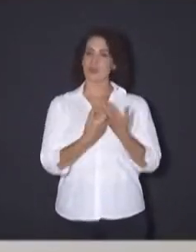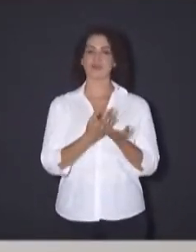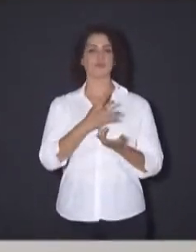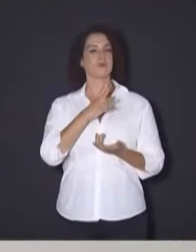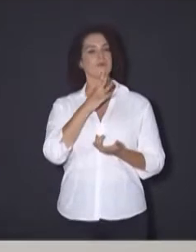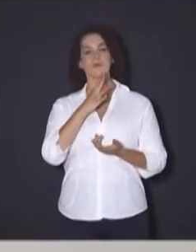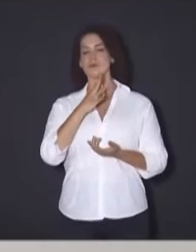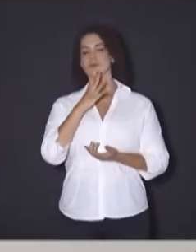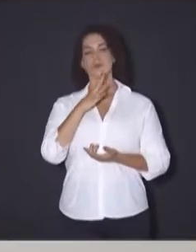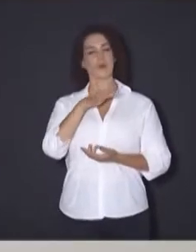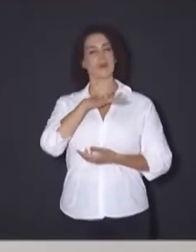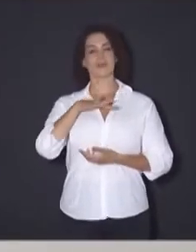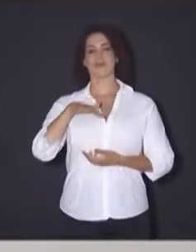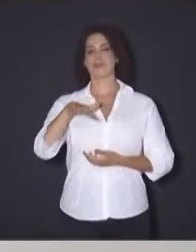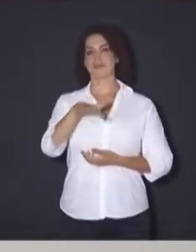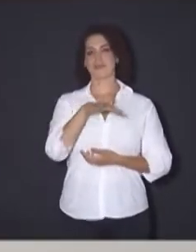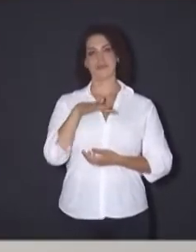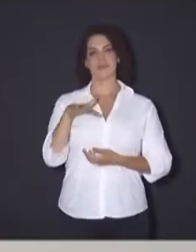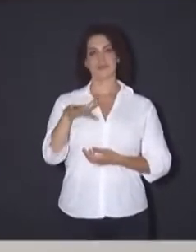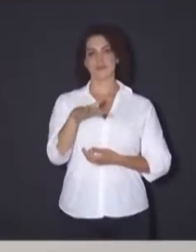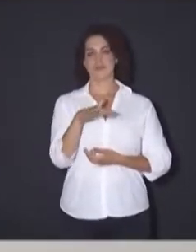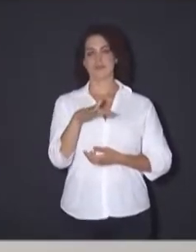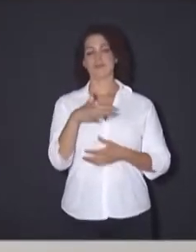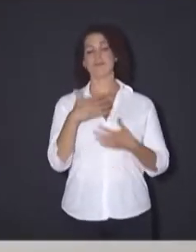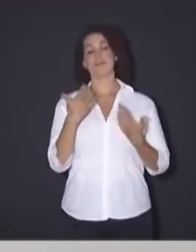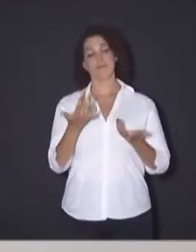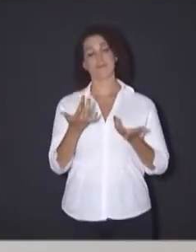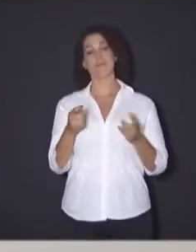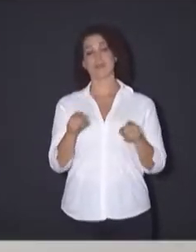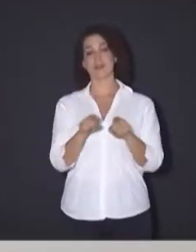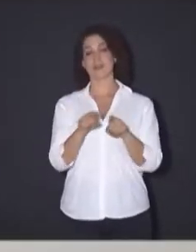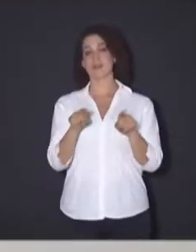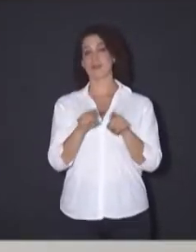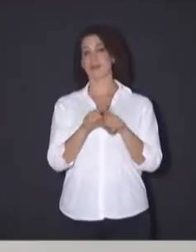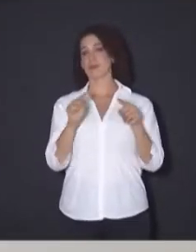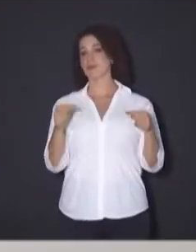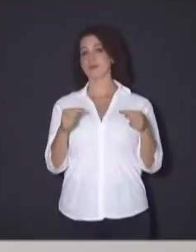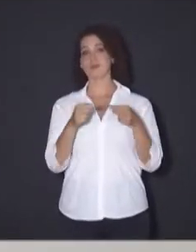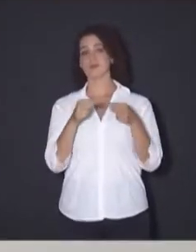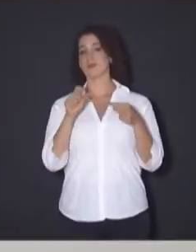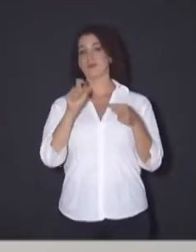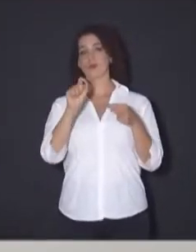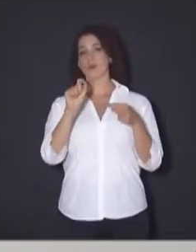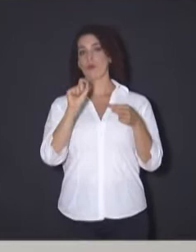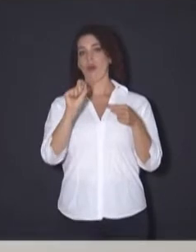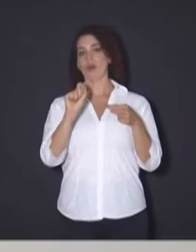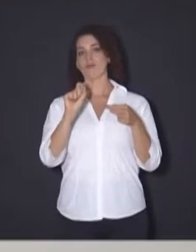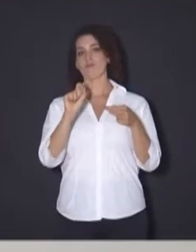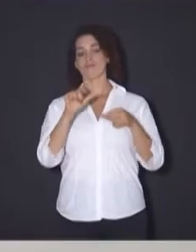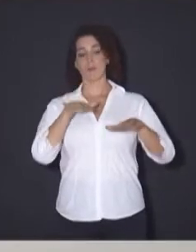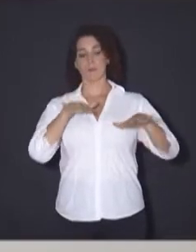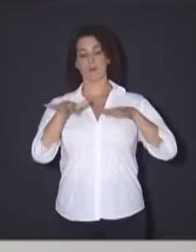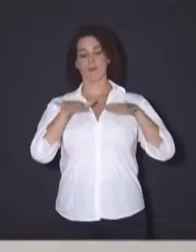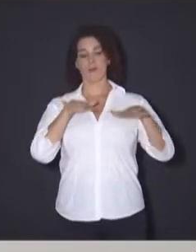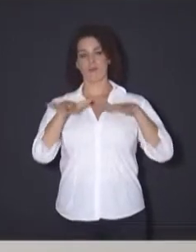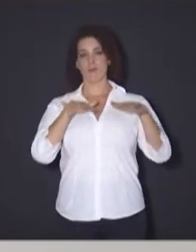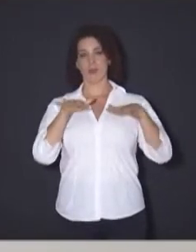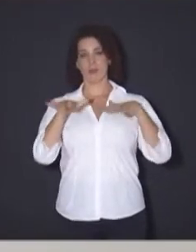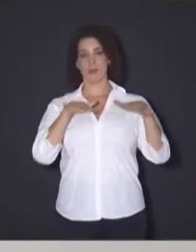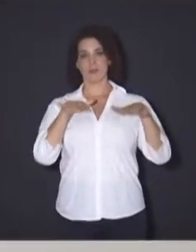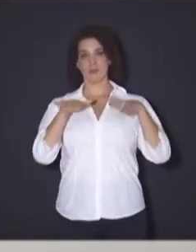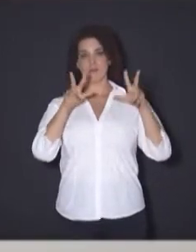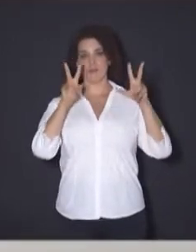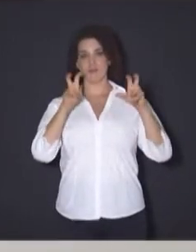desconhecimento dos territórios e isso vale também para as pautas dos movimentos uma